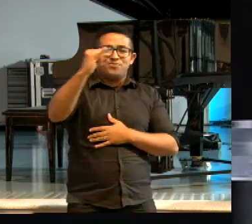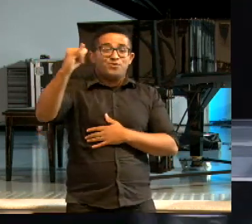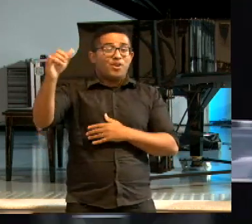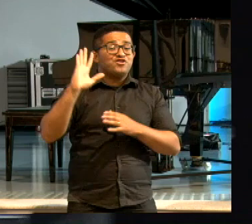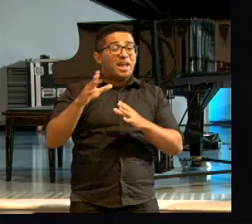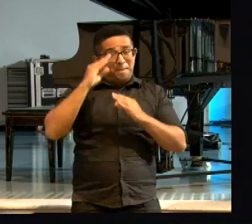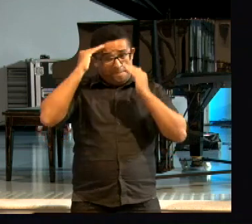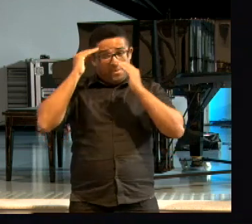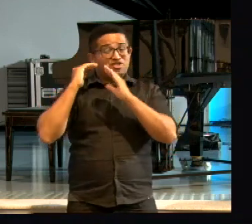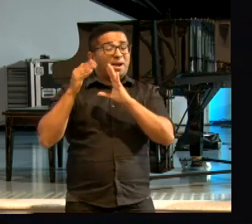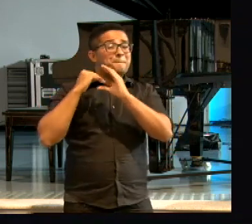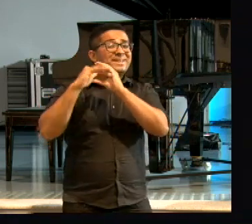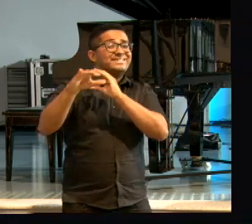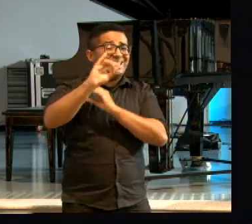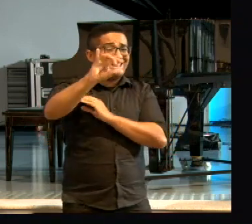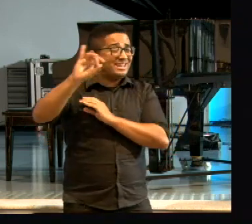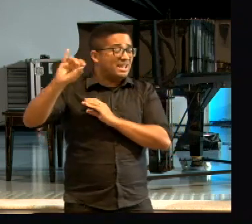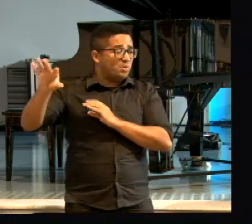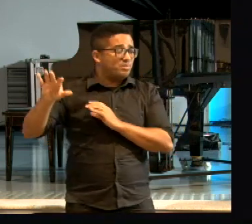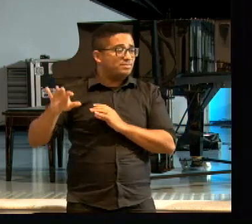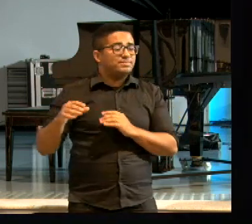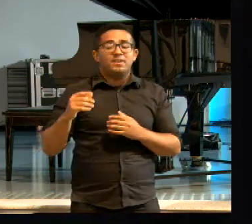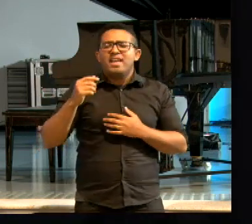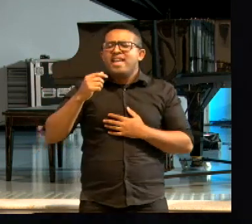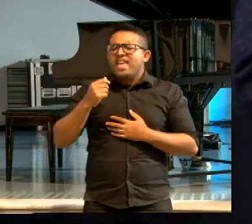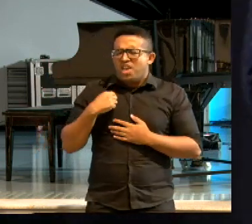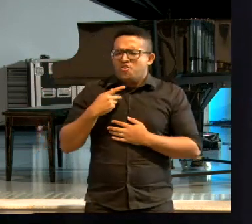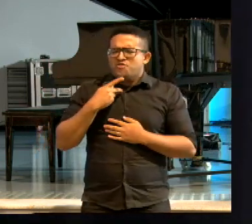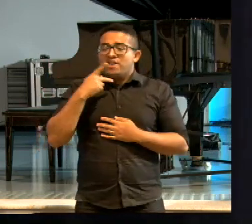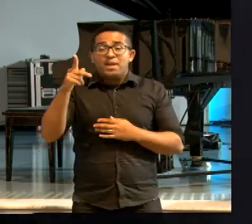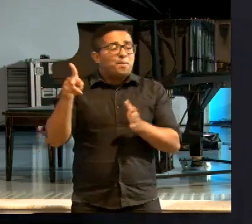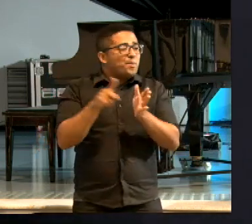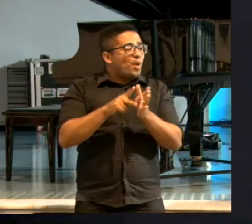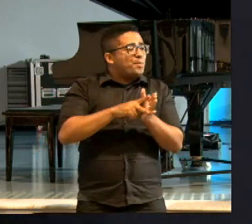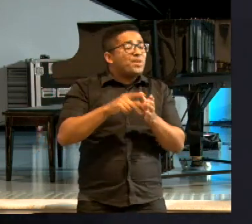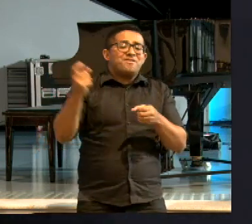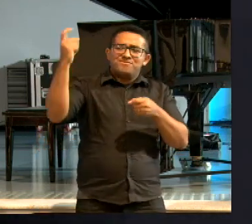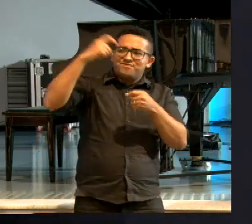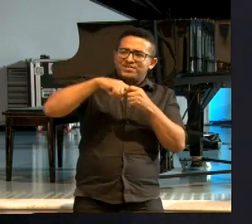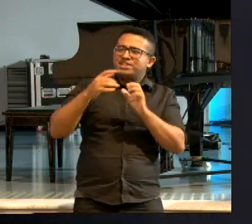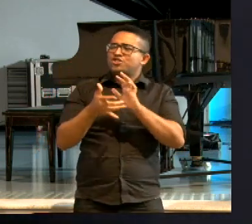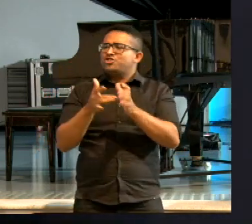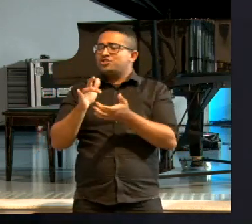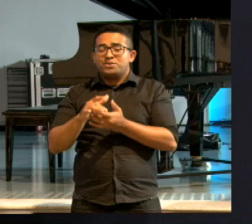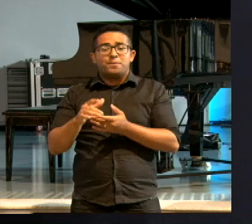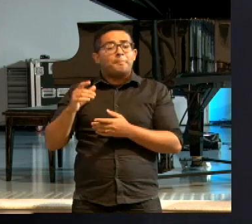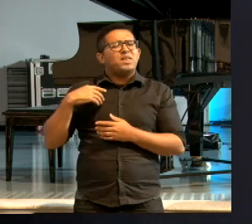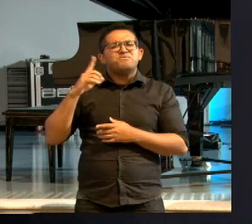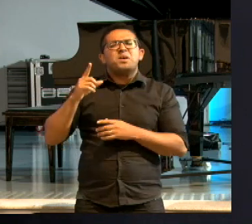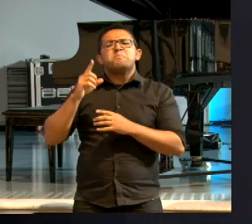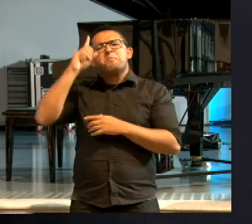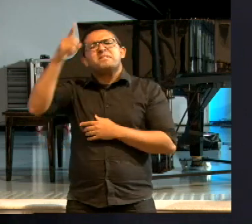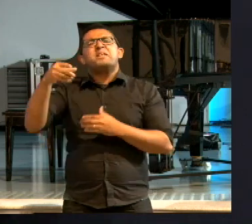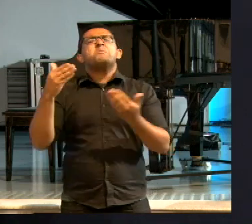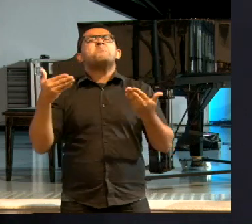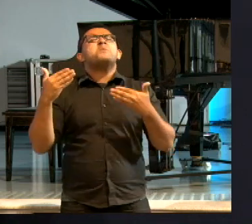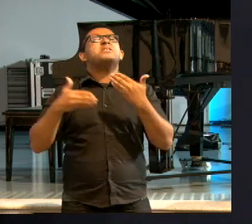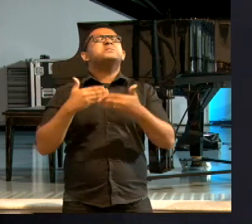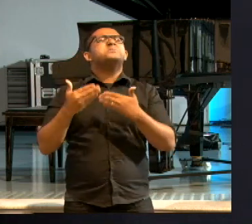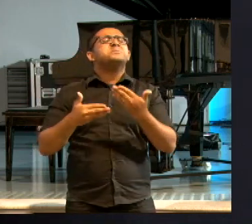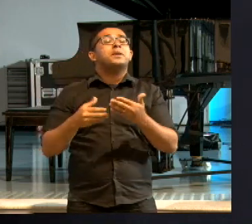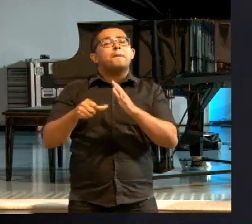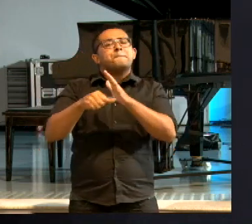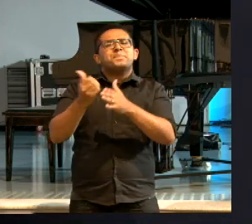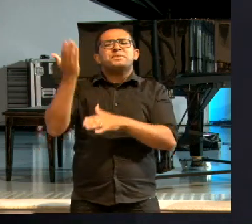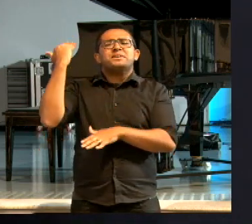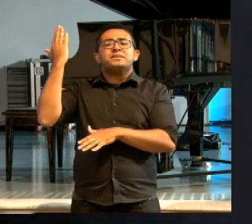está falando da segunda vinda de Jesus. Quando ele diz o qual já dantes vos foi indicado, ele está dizendo foi indicado quando? Na primeira vinda. Mas